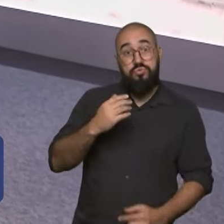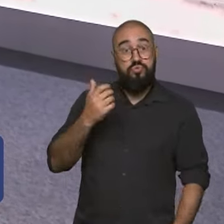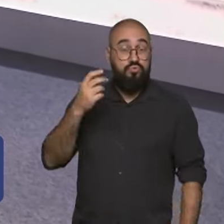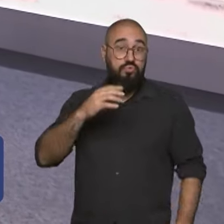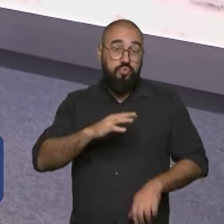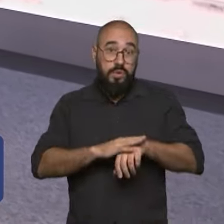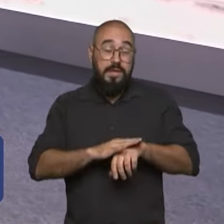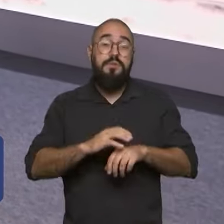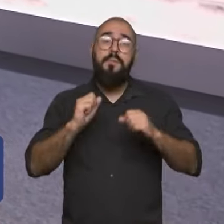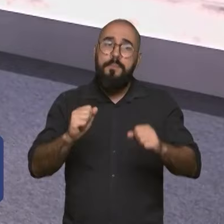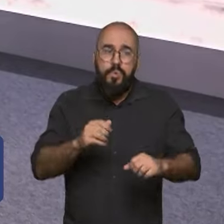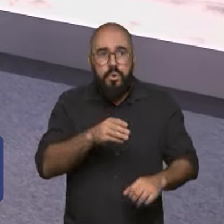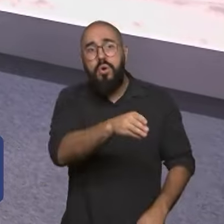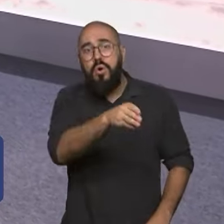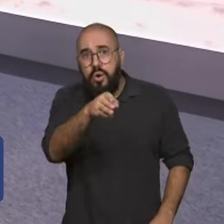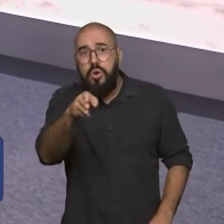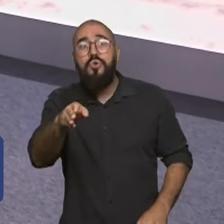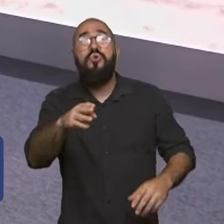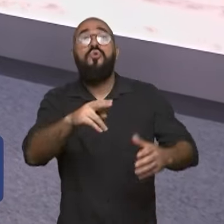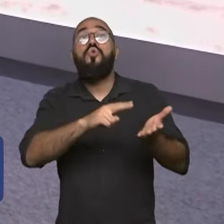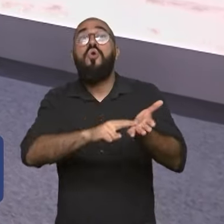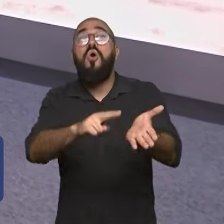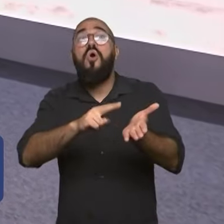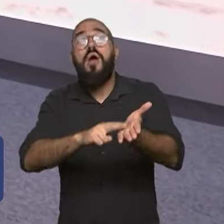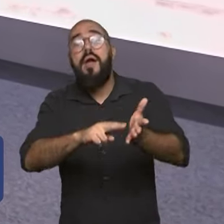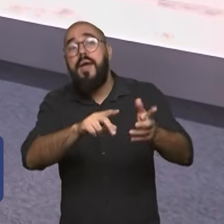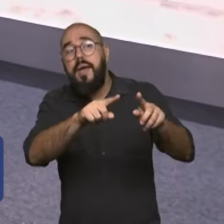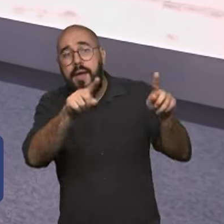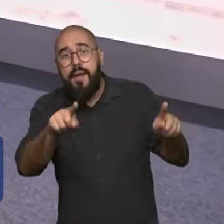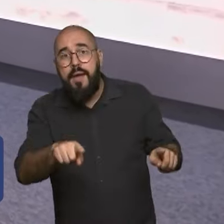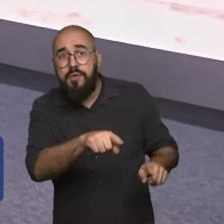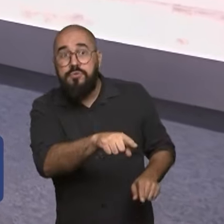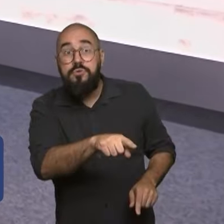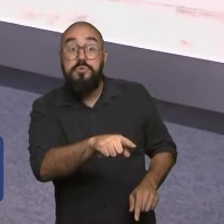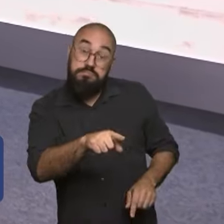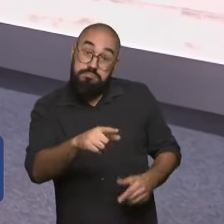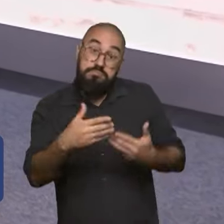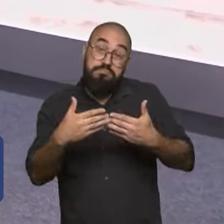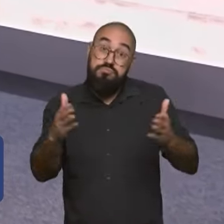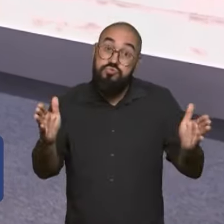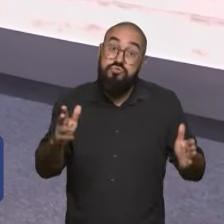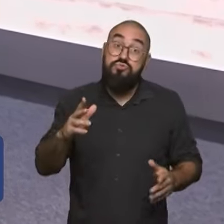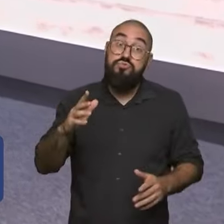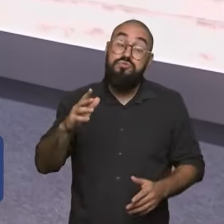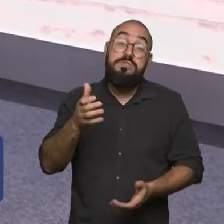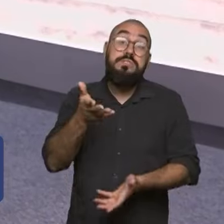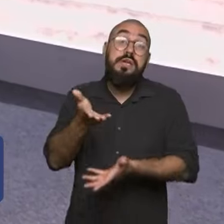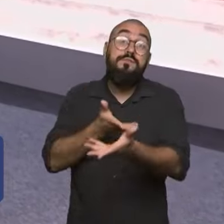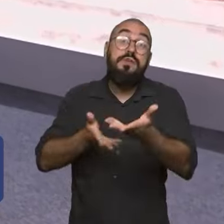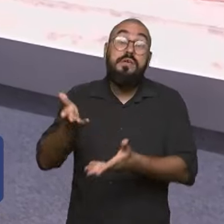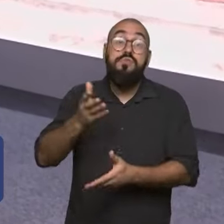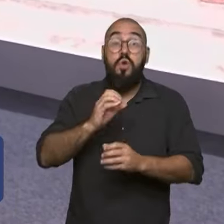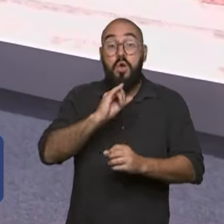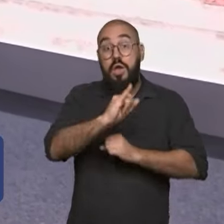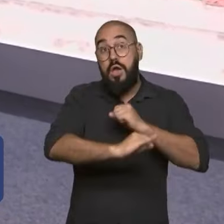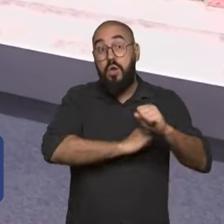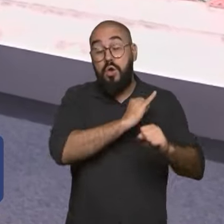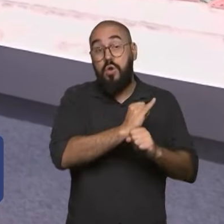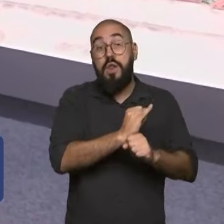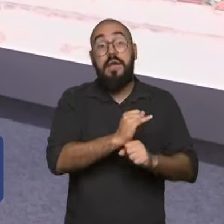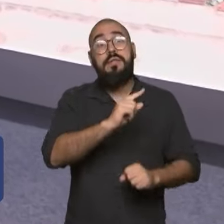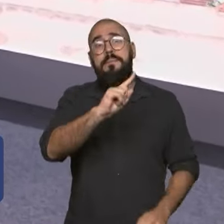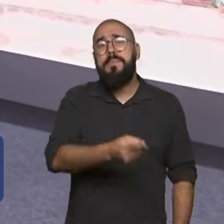diversas agências dos Correios pelo país, com a ampliação do serviço disponível online em 1.600 agências